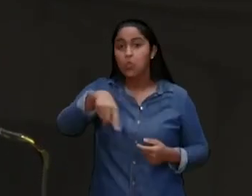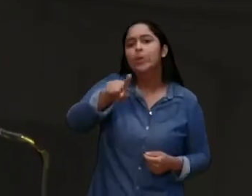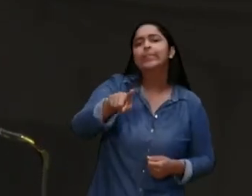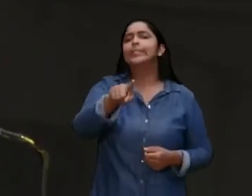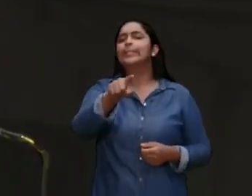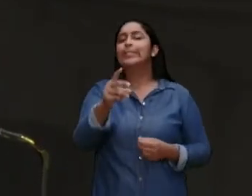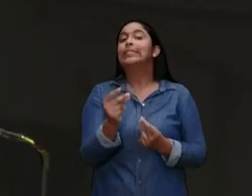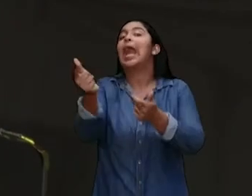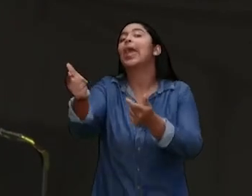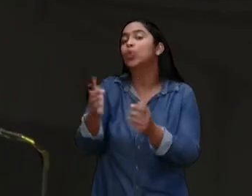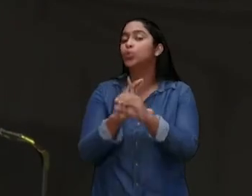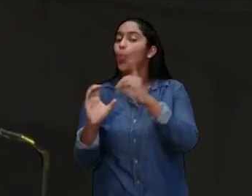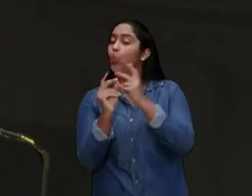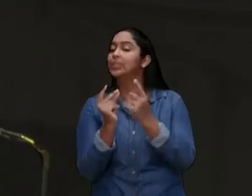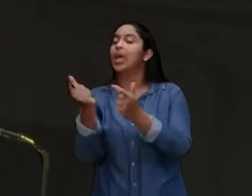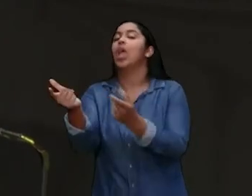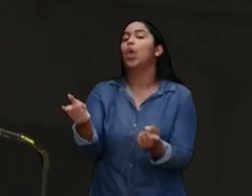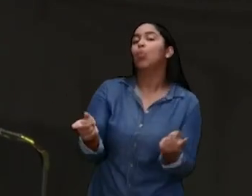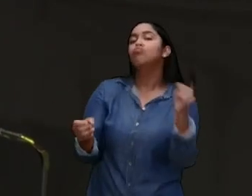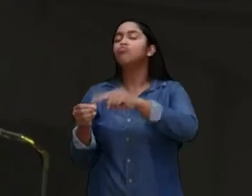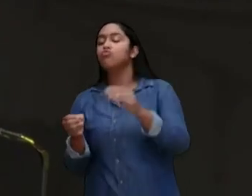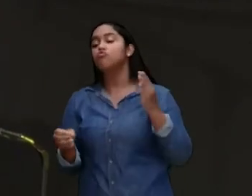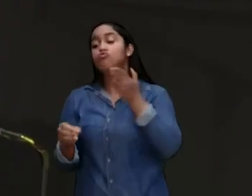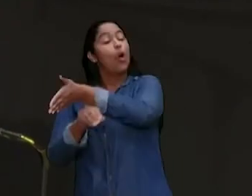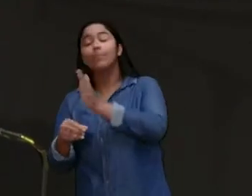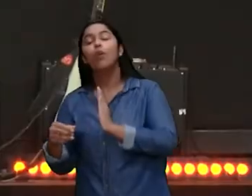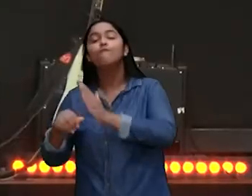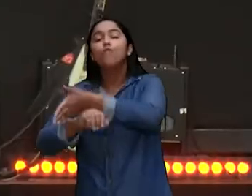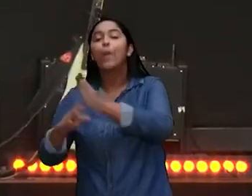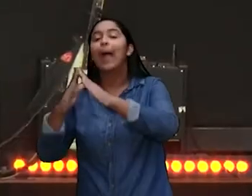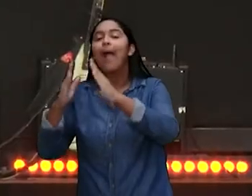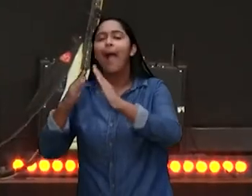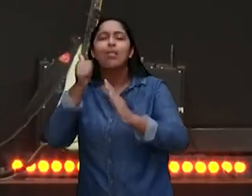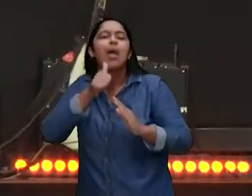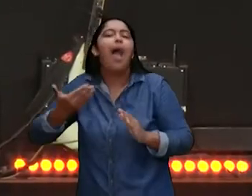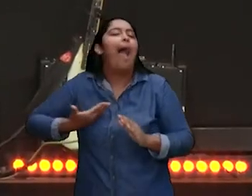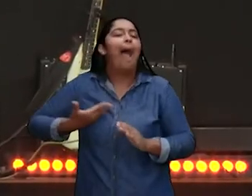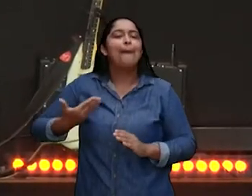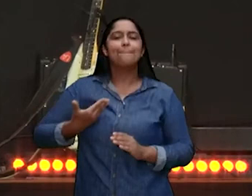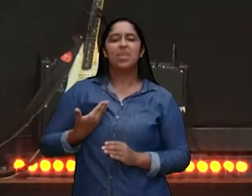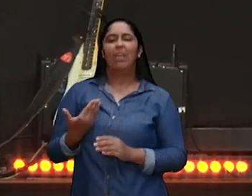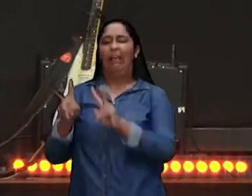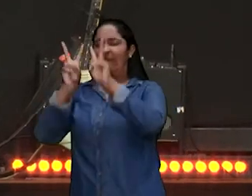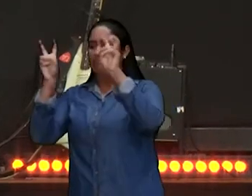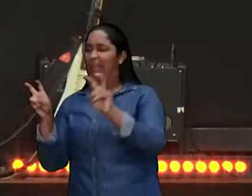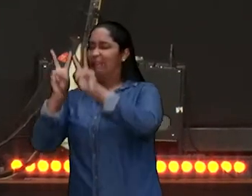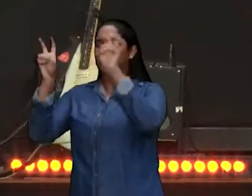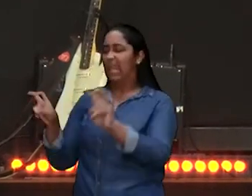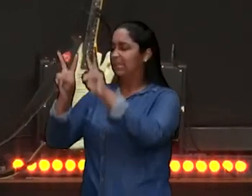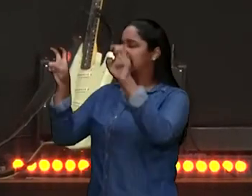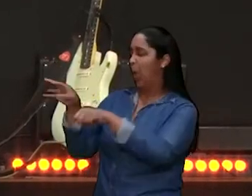tua amiga aquela que ela que largou o marido ficou com outro cara e depois arrumou outro e tal fica te contando as história dela